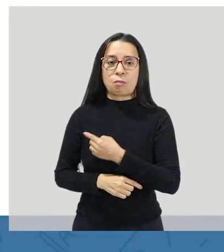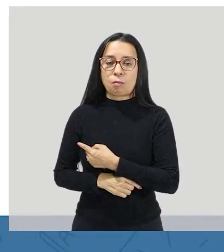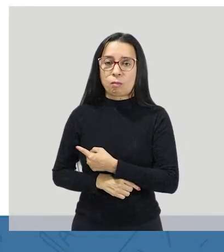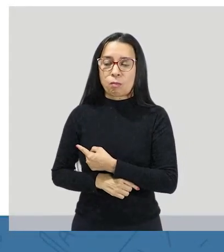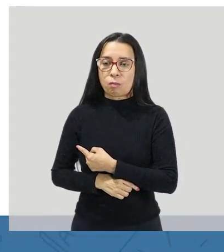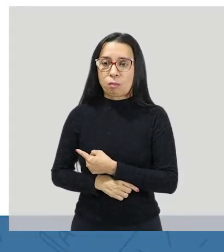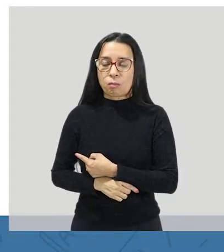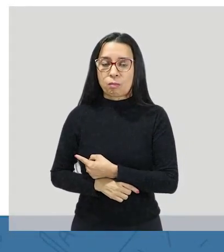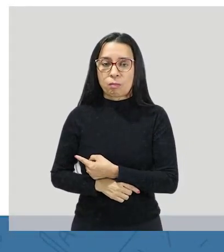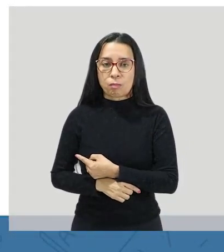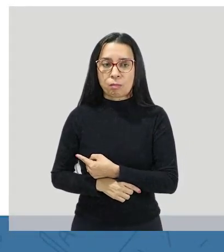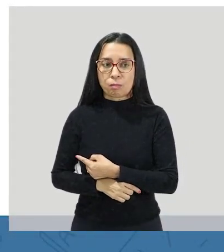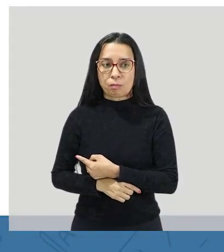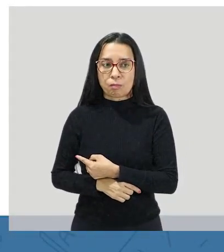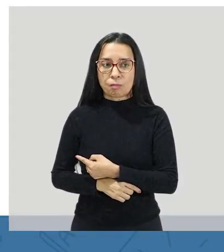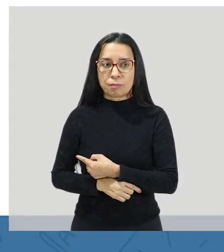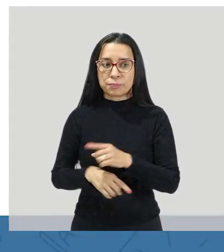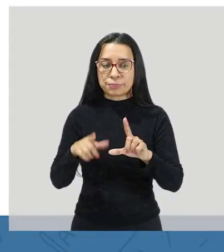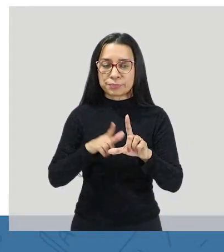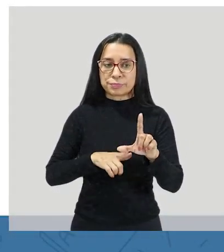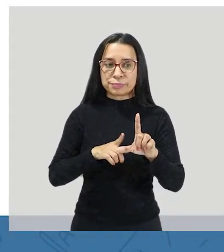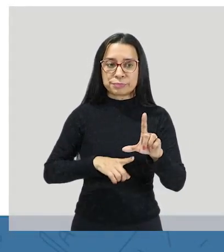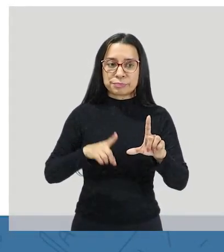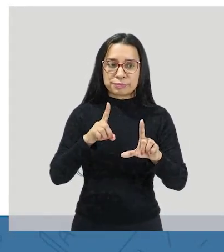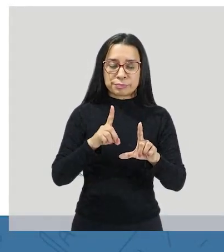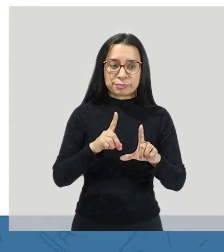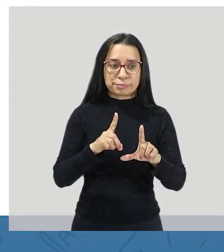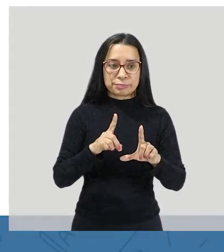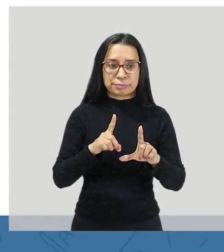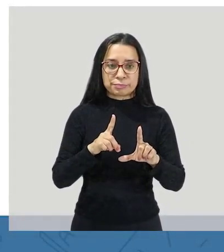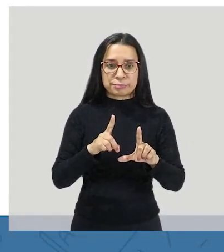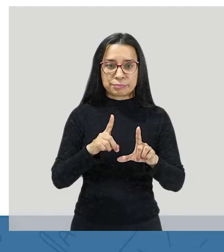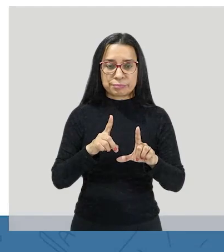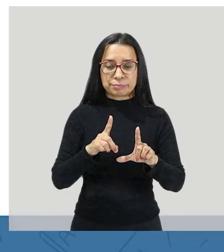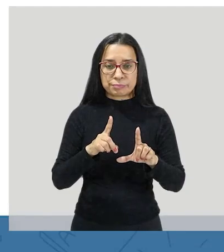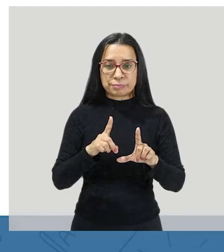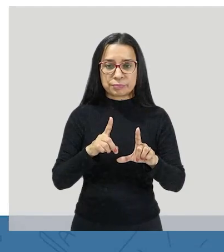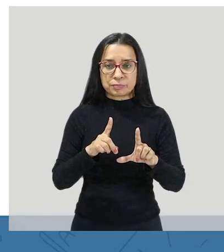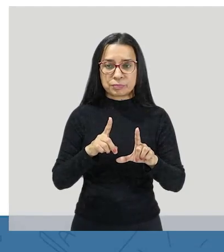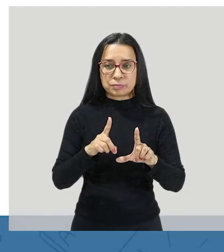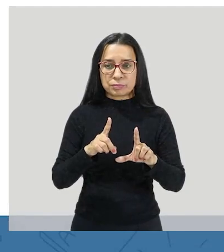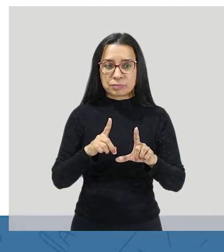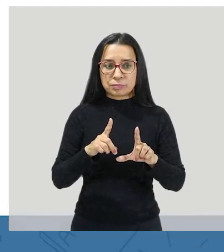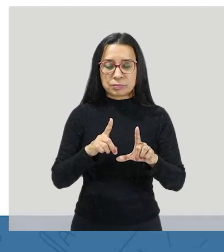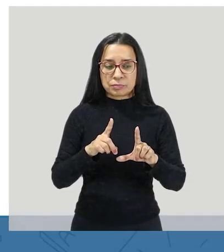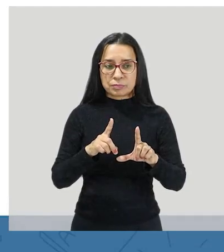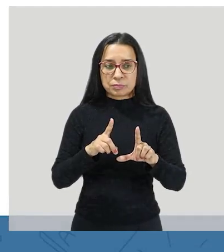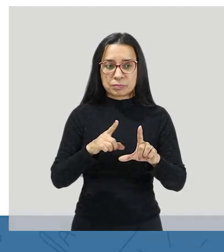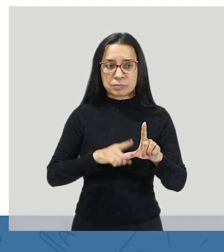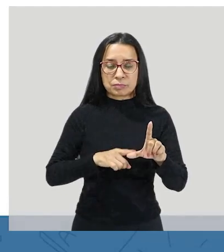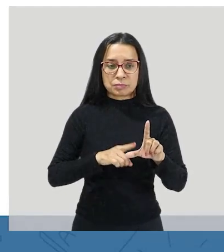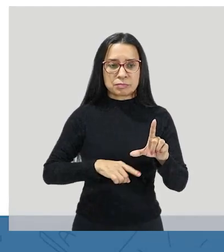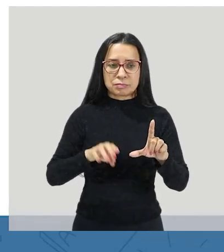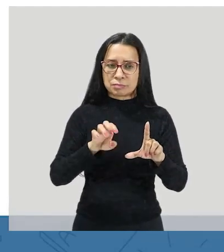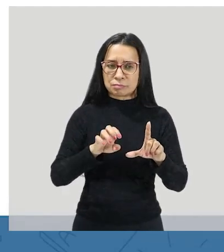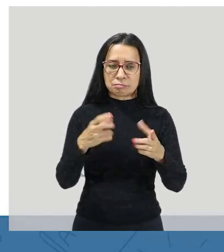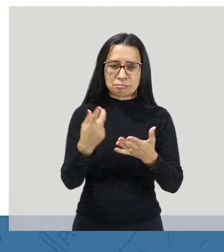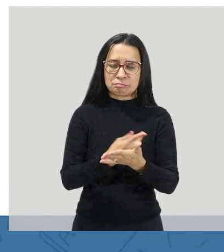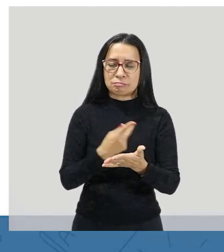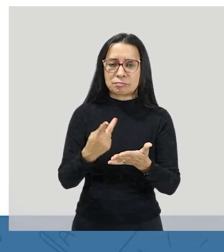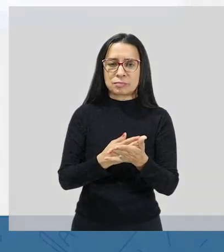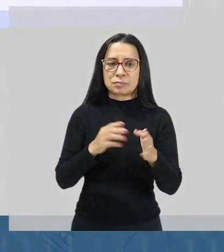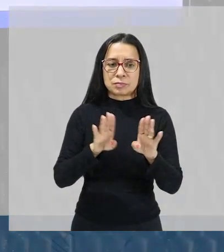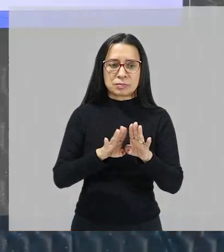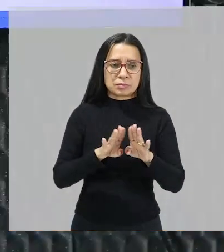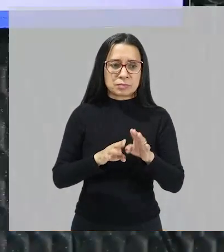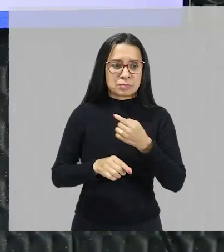criação de novos referenciais falsos, sobreposição de ideias musicais caribenhas na música autêntica. Não, também não tem a ver com isso. A